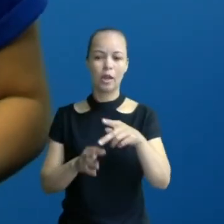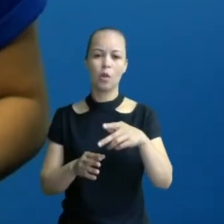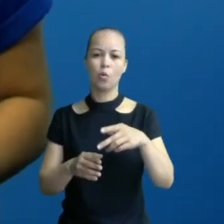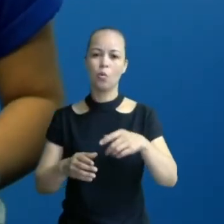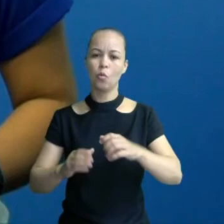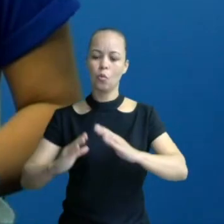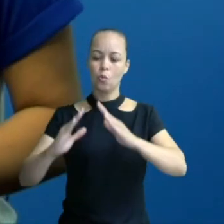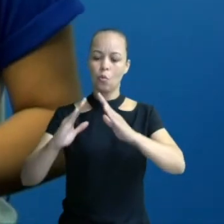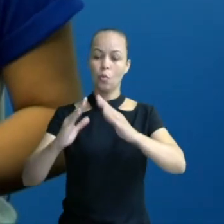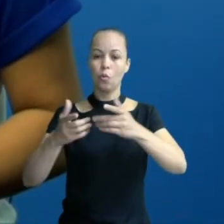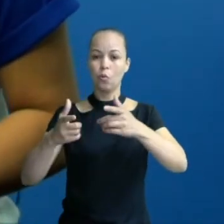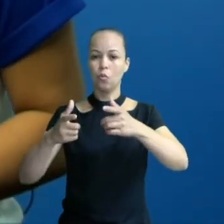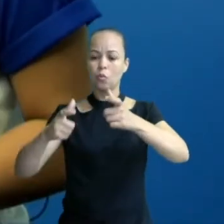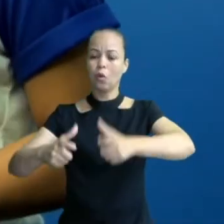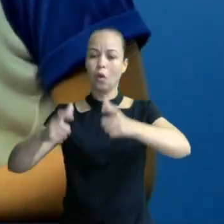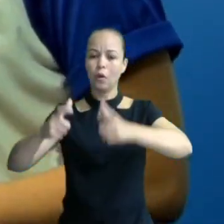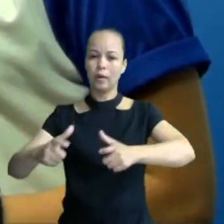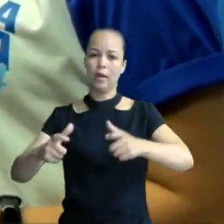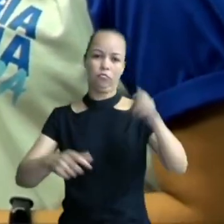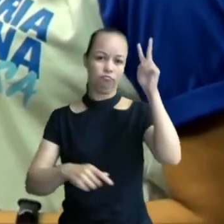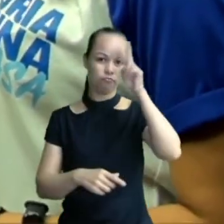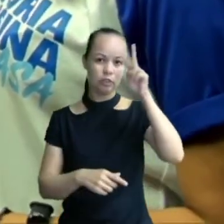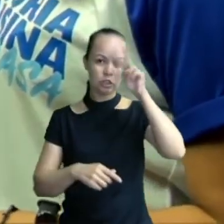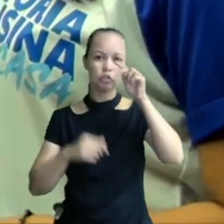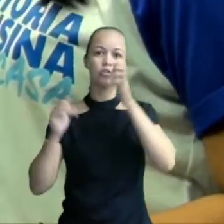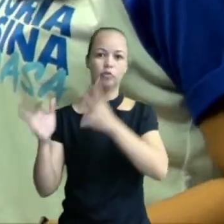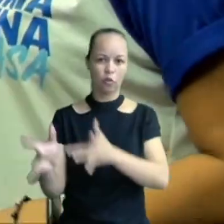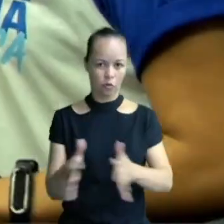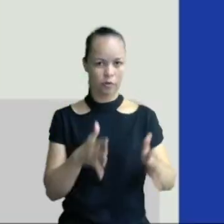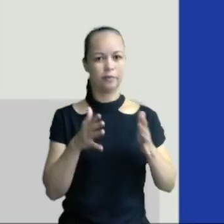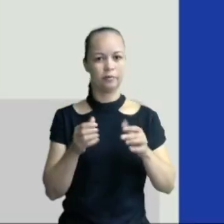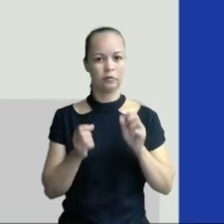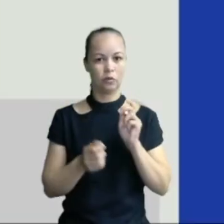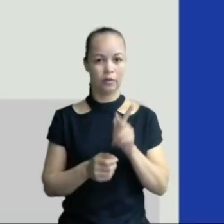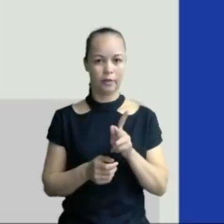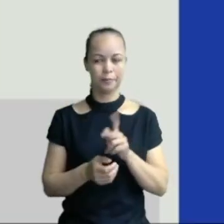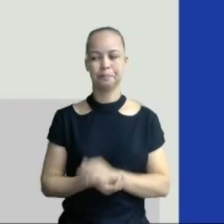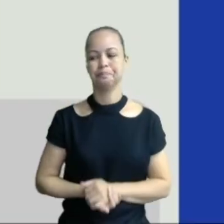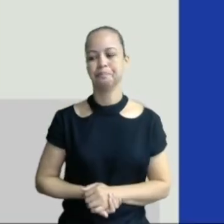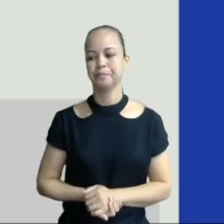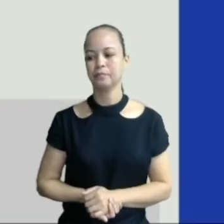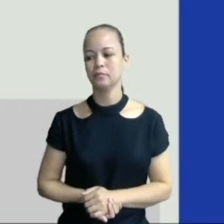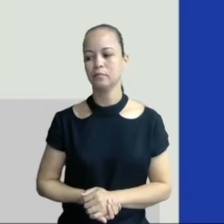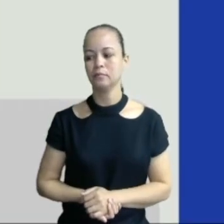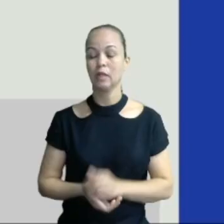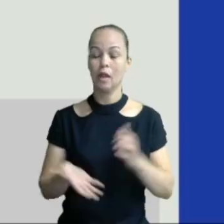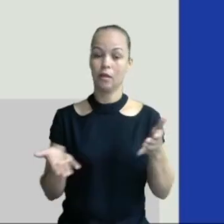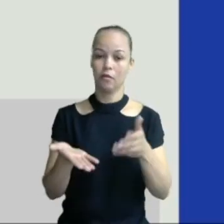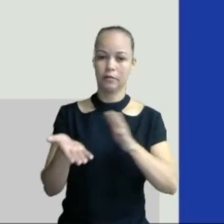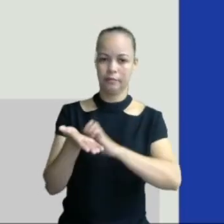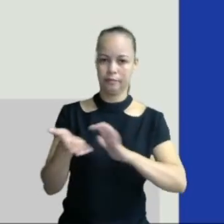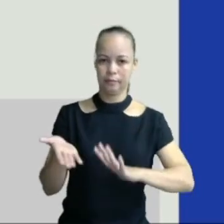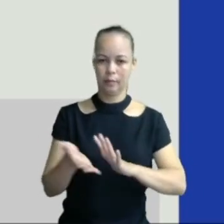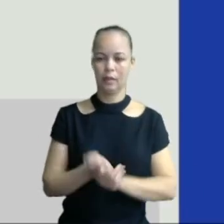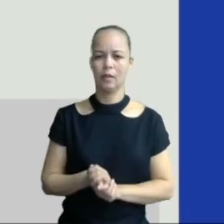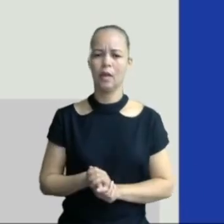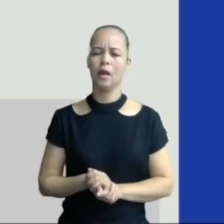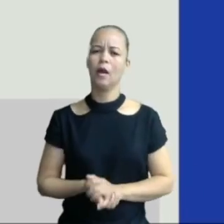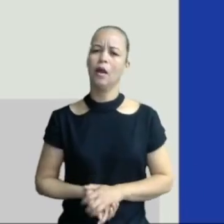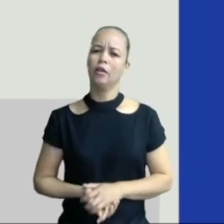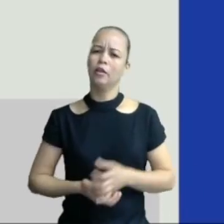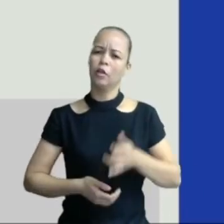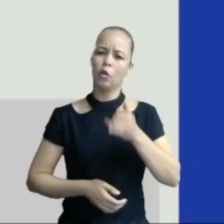histórico de Pernambuco, tá certo? Vamos fazer uma atividadezinha? Ó, contei a